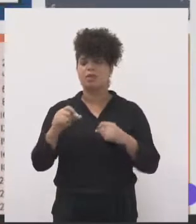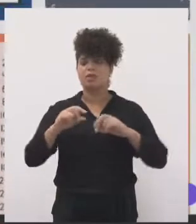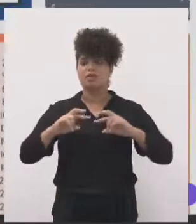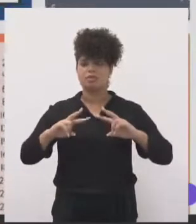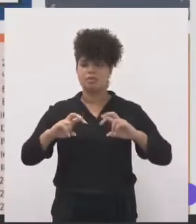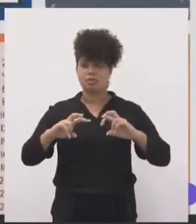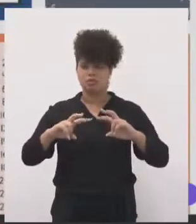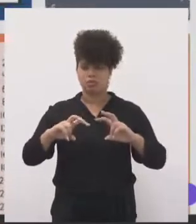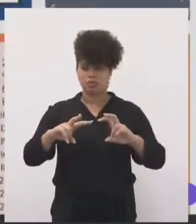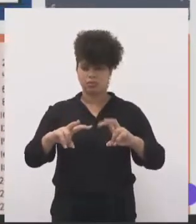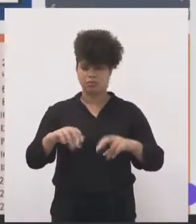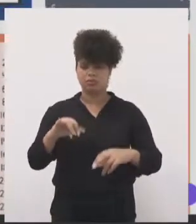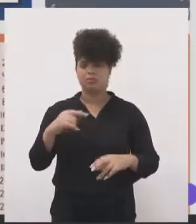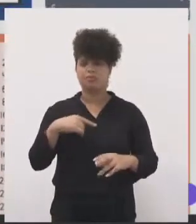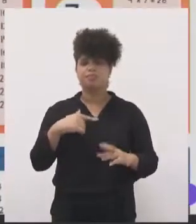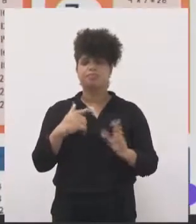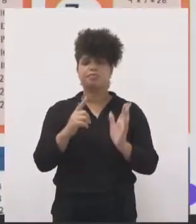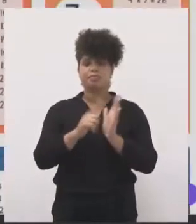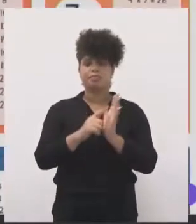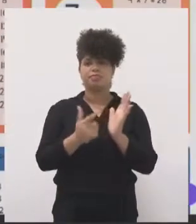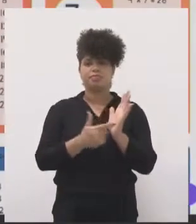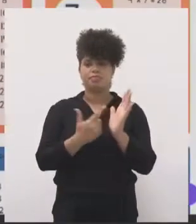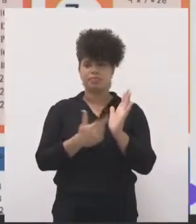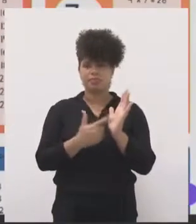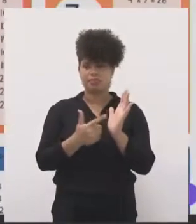Então, se eu coloco folhas de atividade,